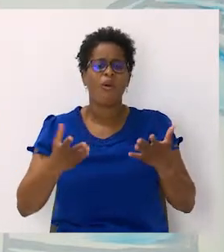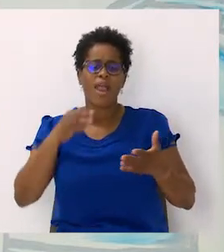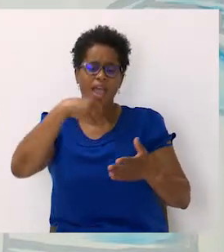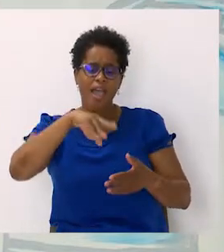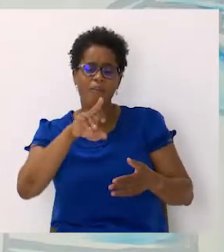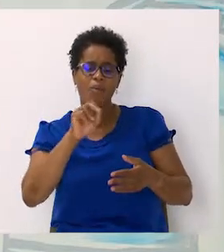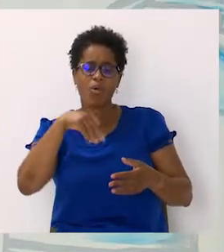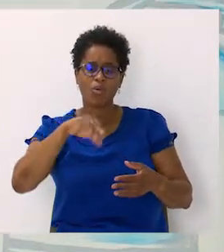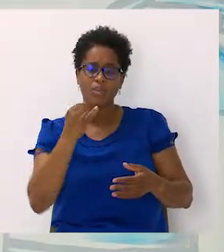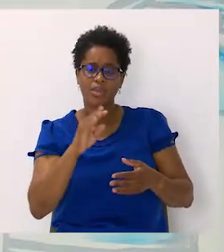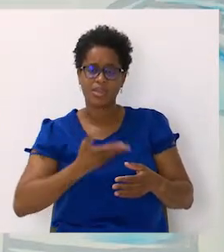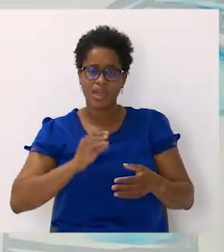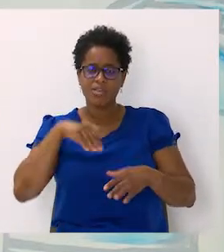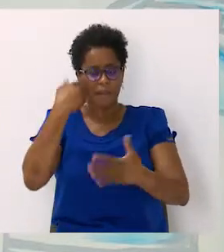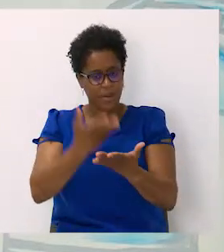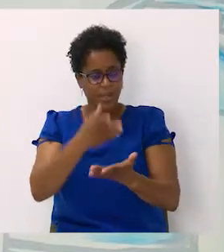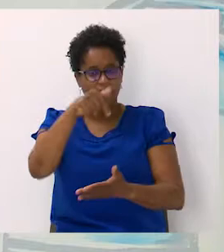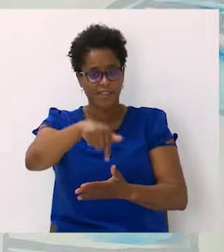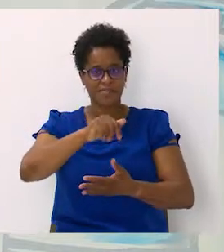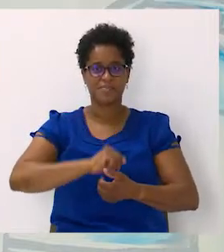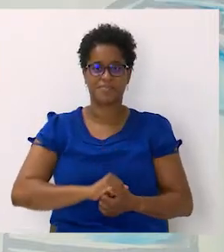Qual é a propriedade que vamos aplicar aqui?